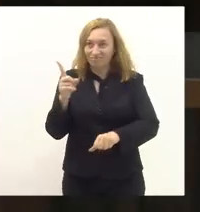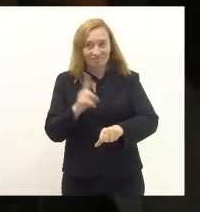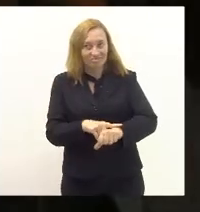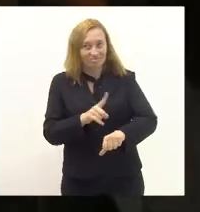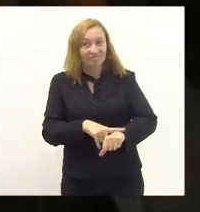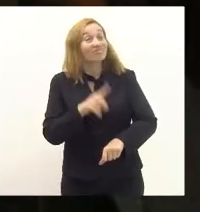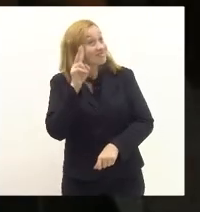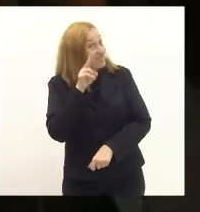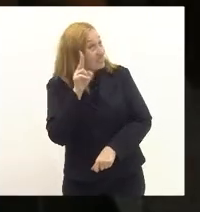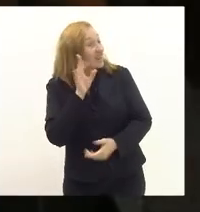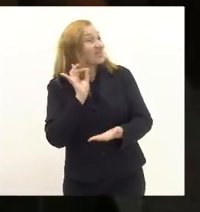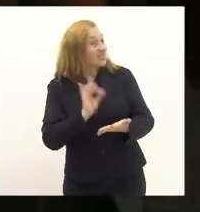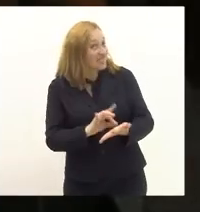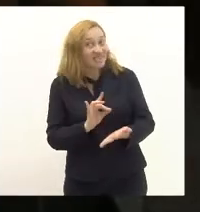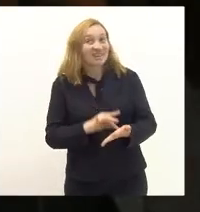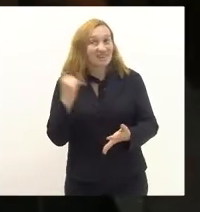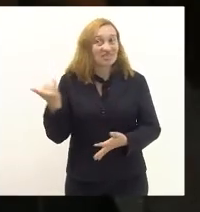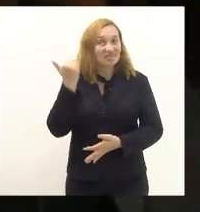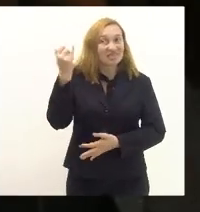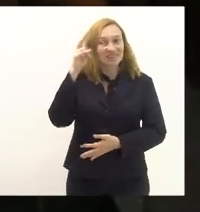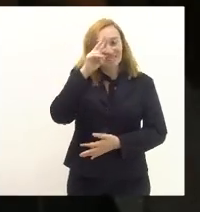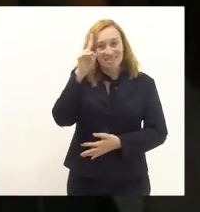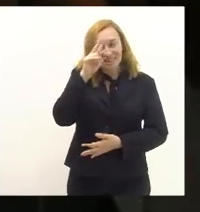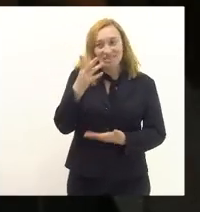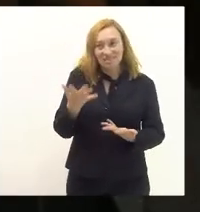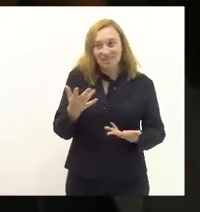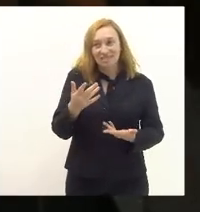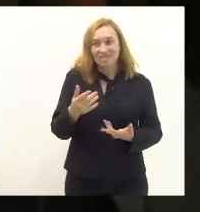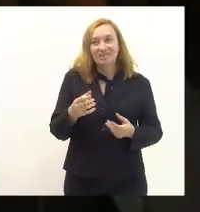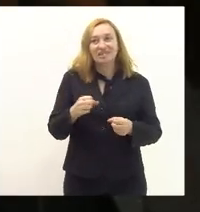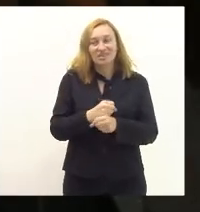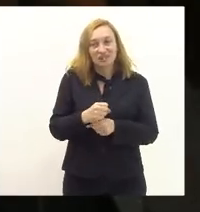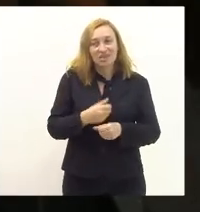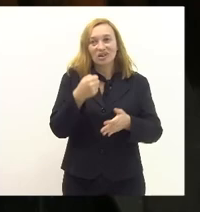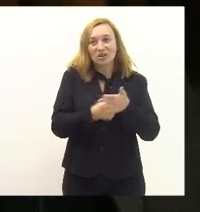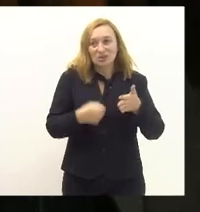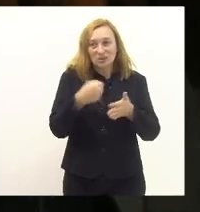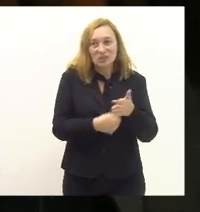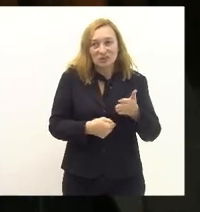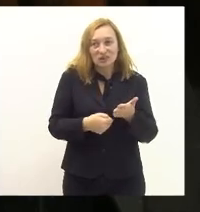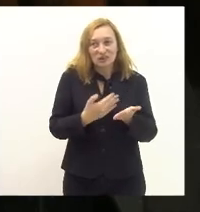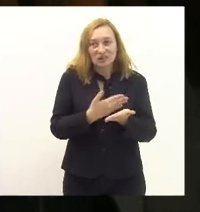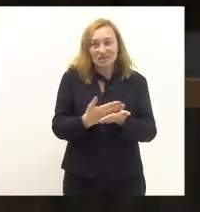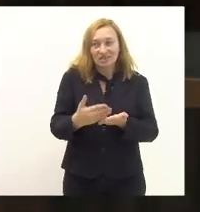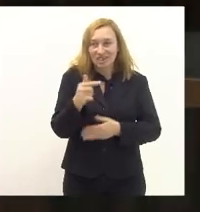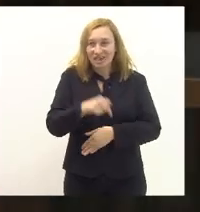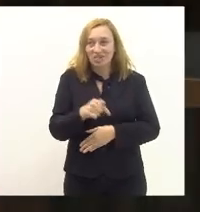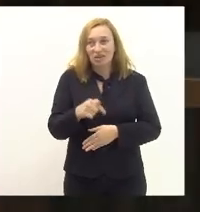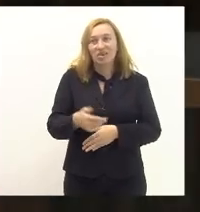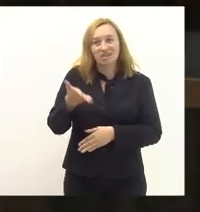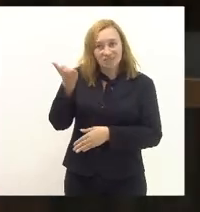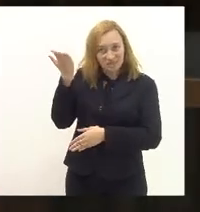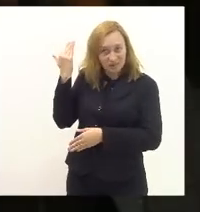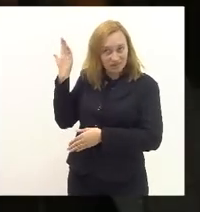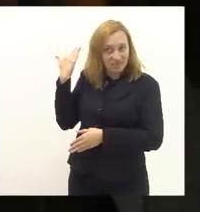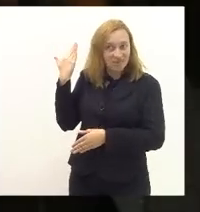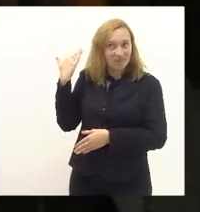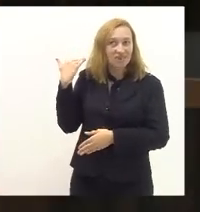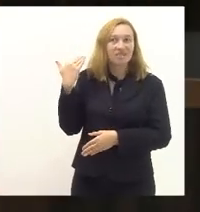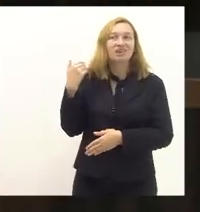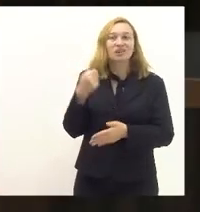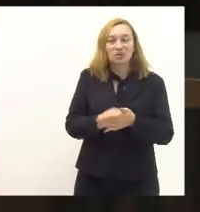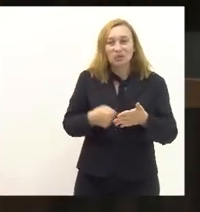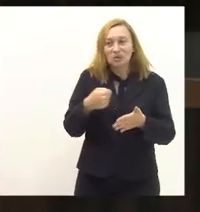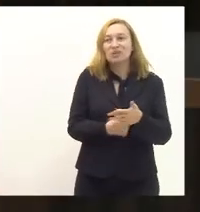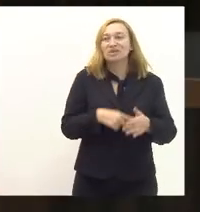Bem lembrado, deputada. É importante a gente lembrar que muitas das lutas não começaram nesse mandato. Sim, sim. Muitas lutas são lutas